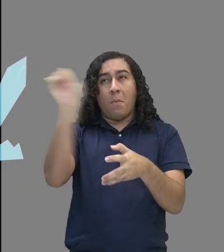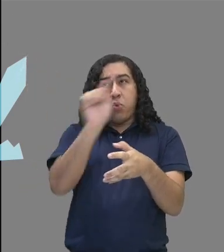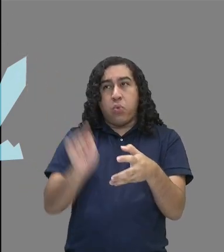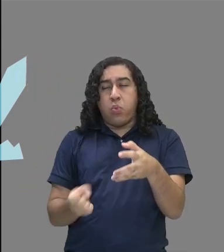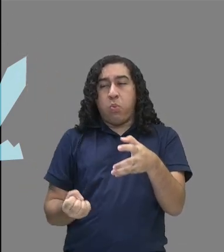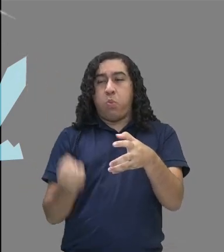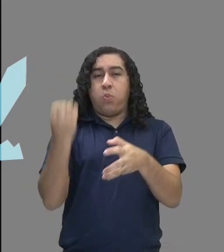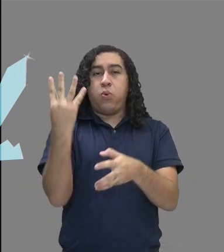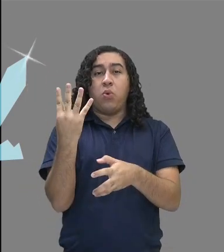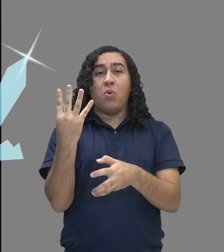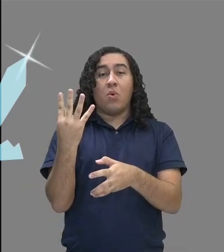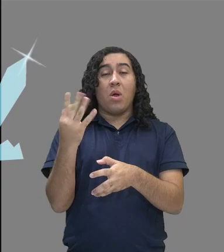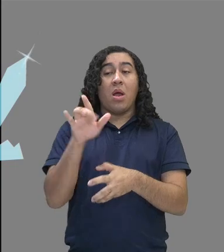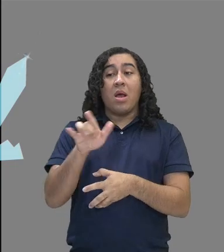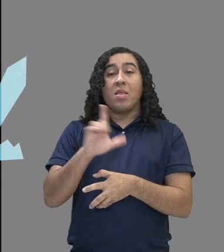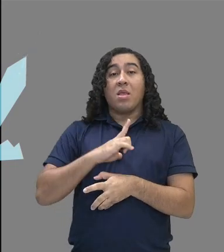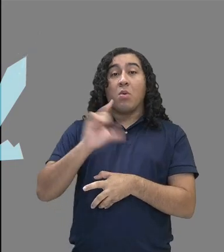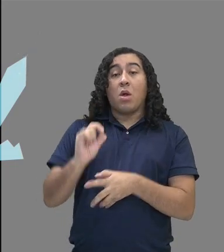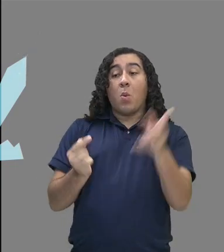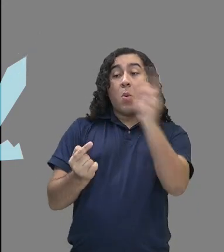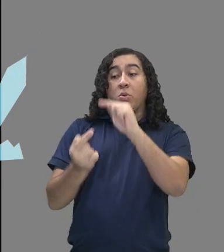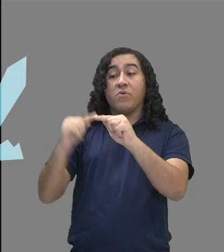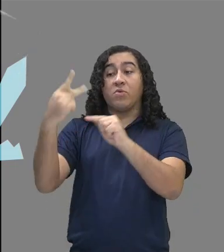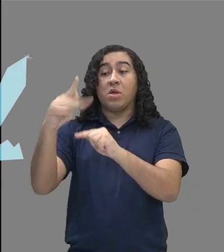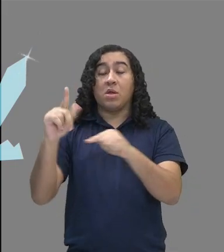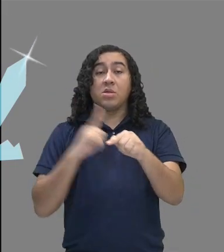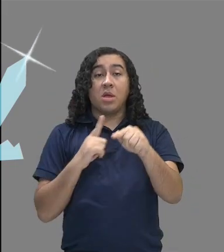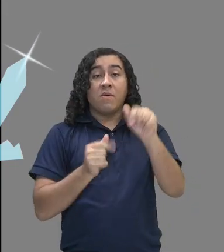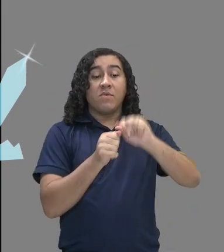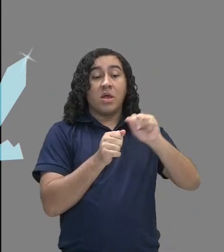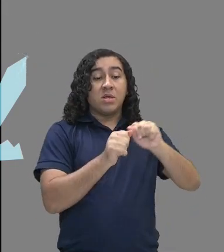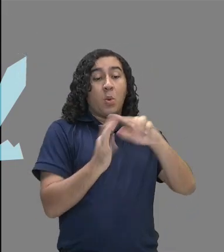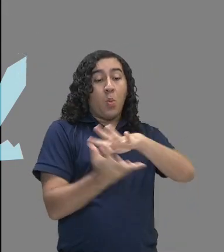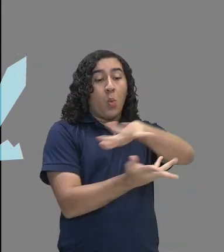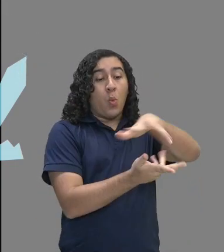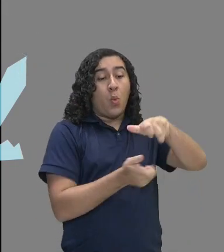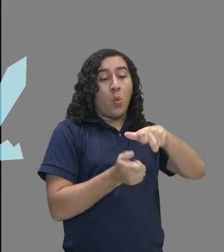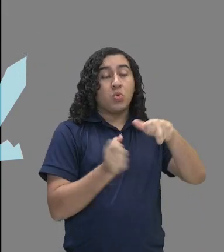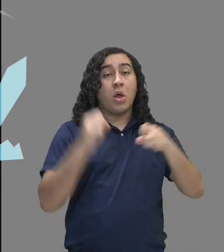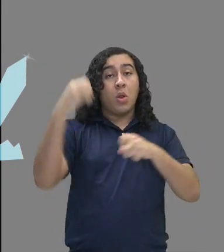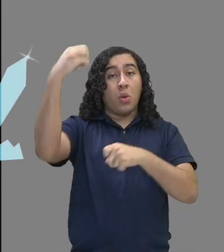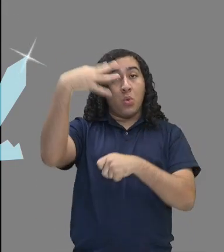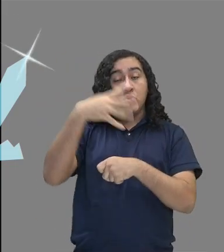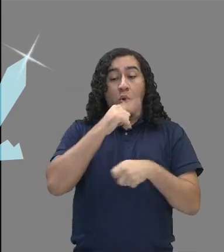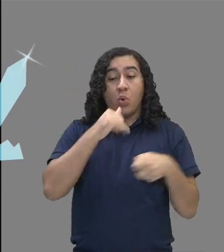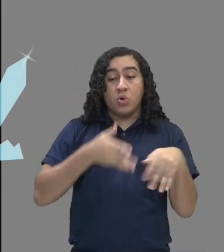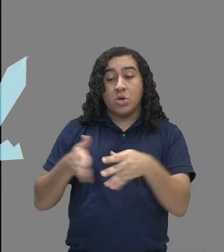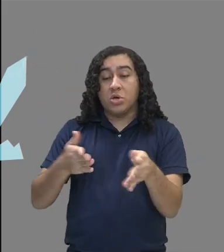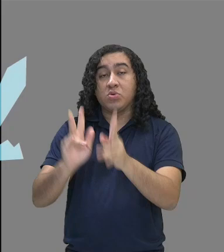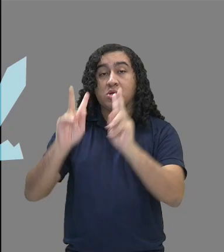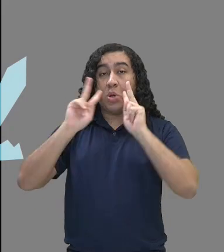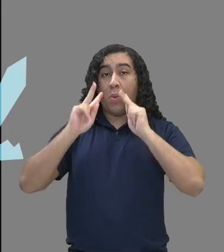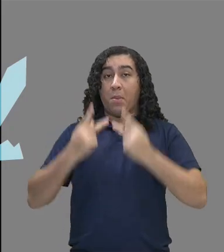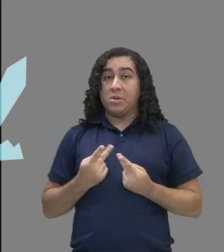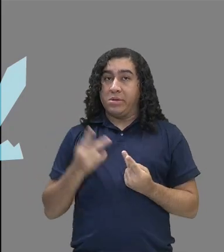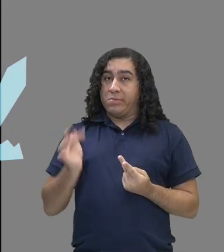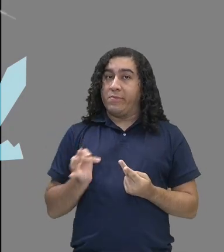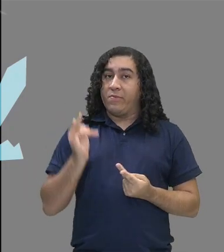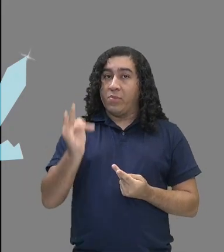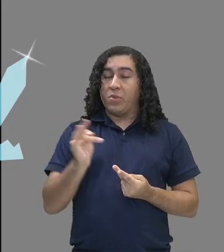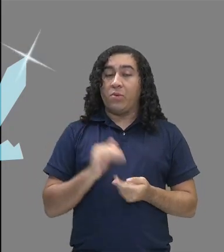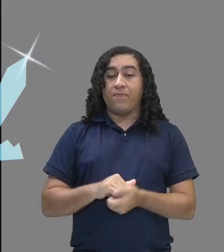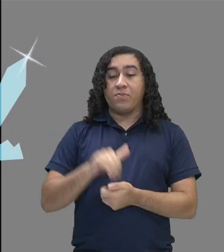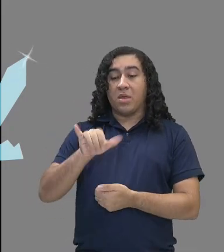imortais, aos quais deu a tarefa de criar o mundo, a luz, os rios e a futura humanidade. Iebá deu